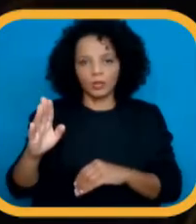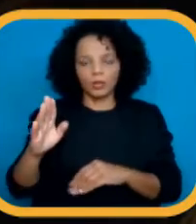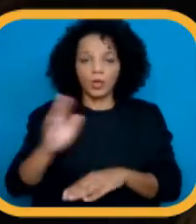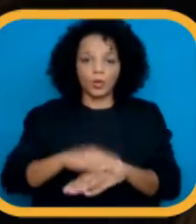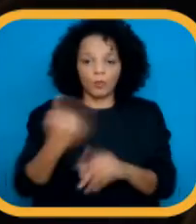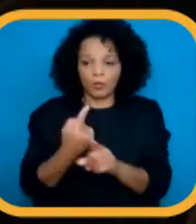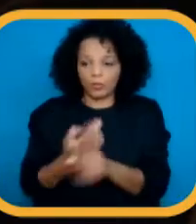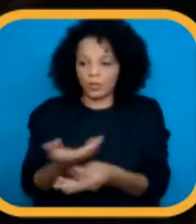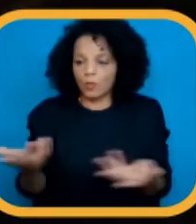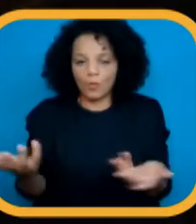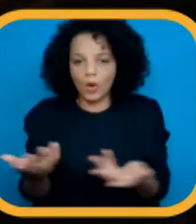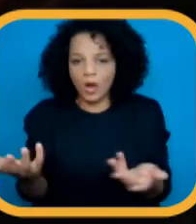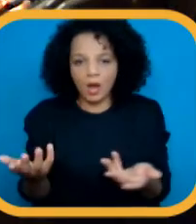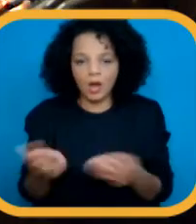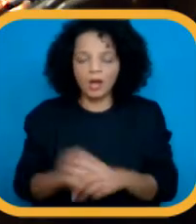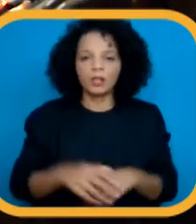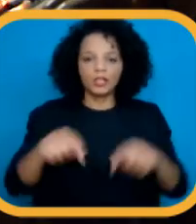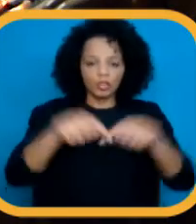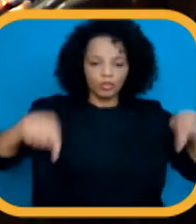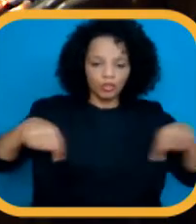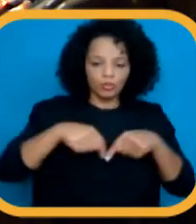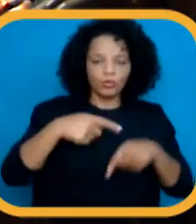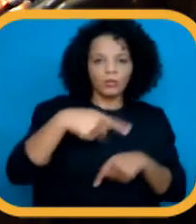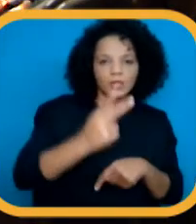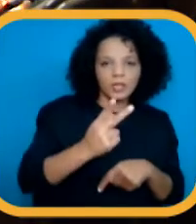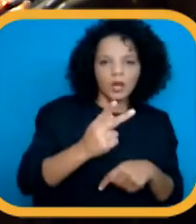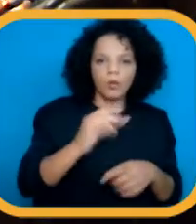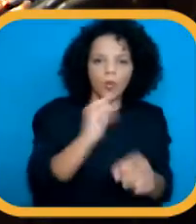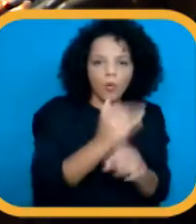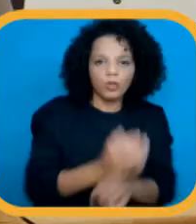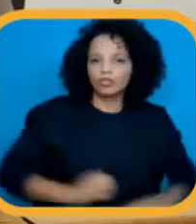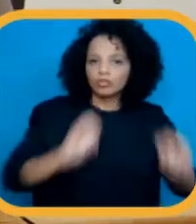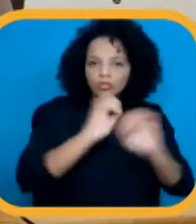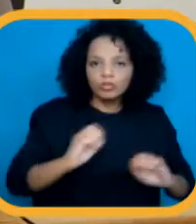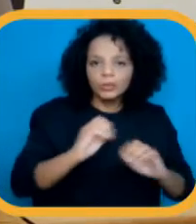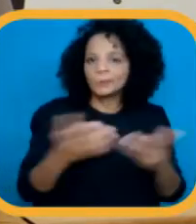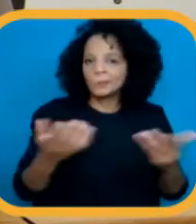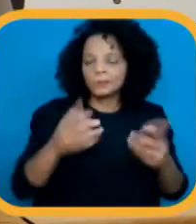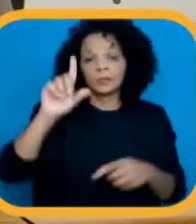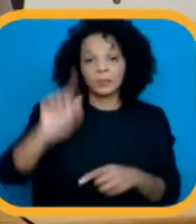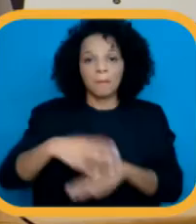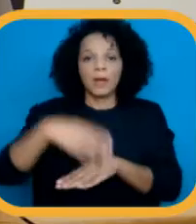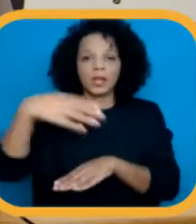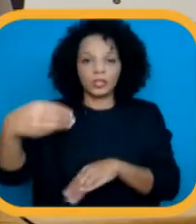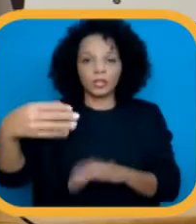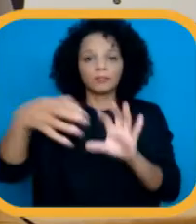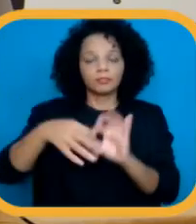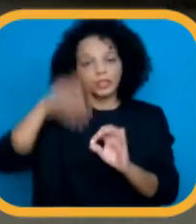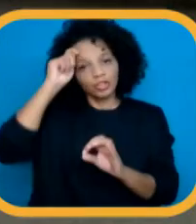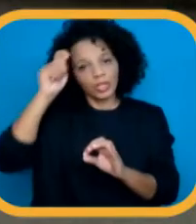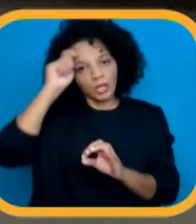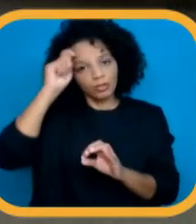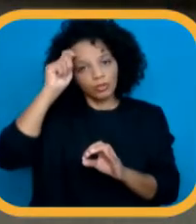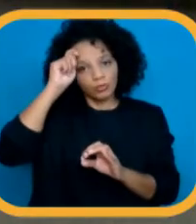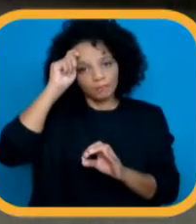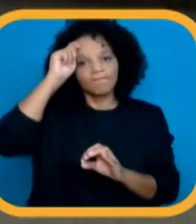não podem praticar com os equipamentos, não têm os estúdios de televisão ou outros disponíveis, mas também depois, mais tarde, em